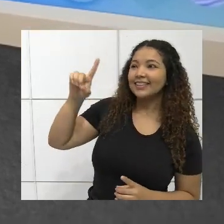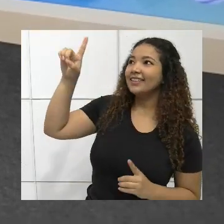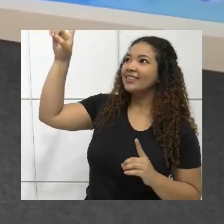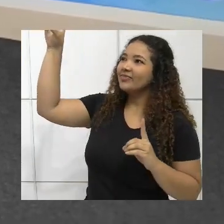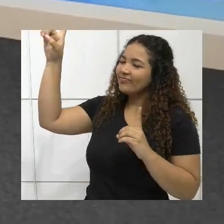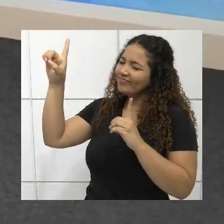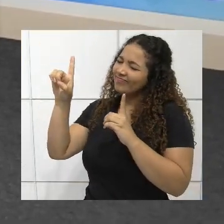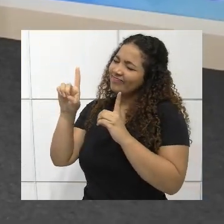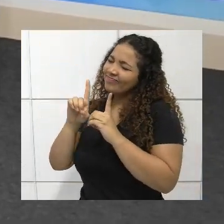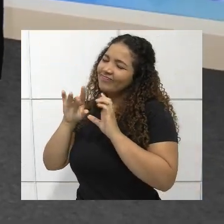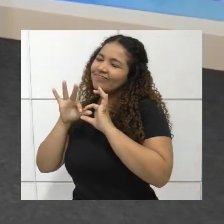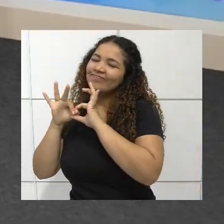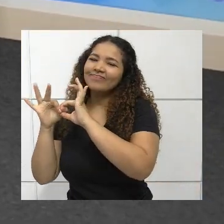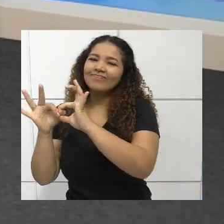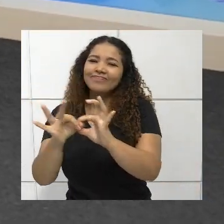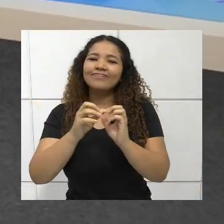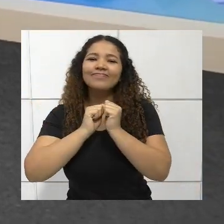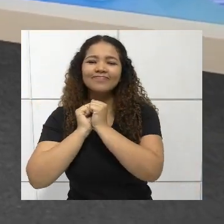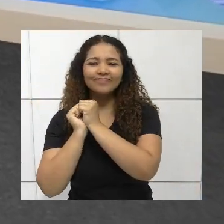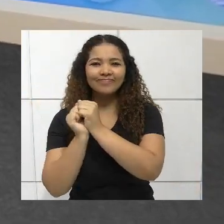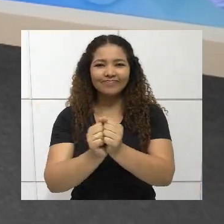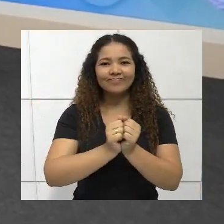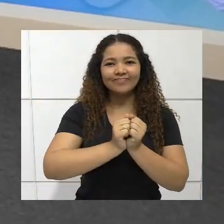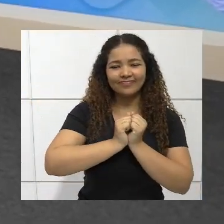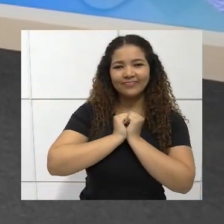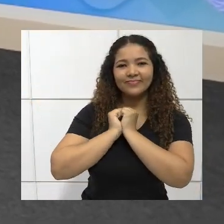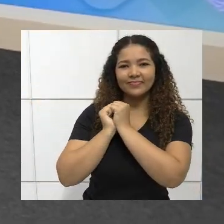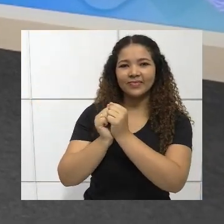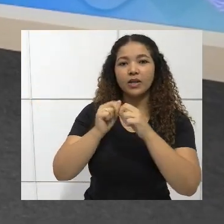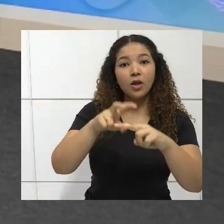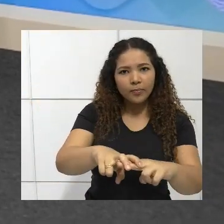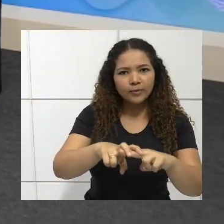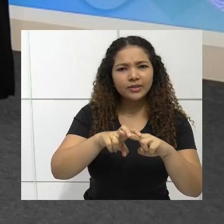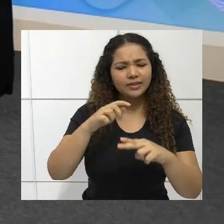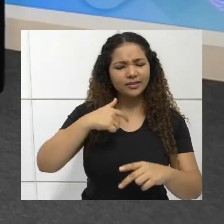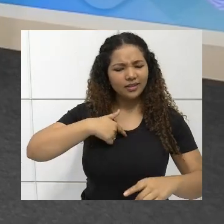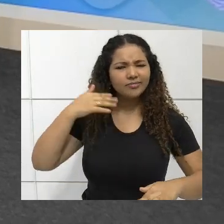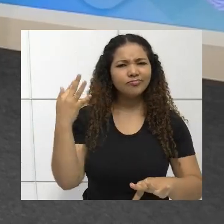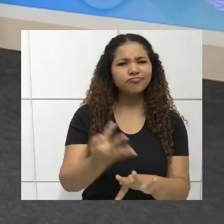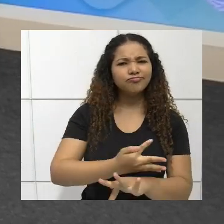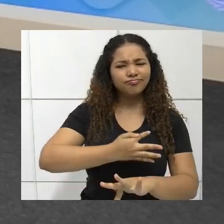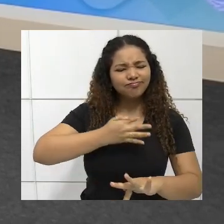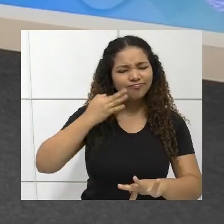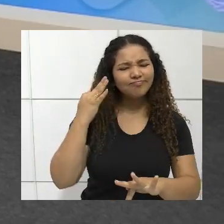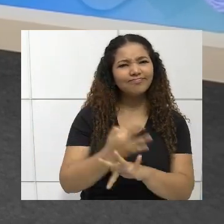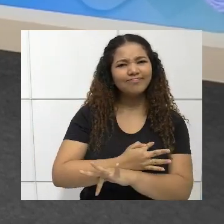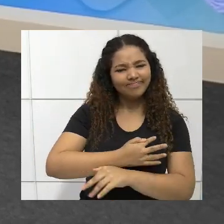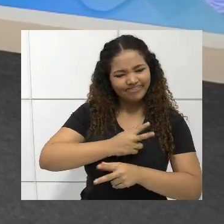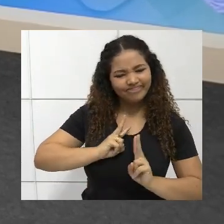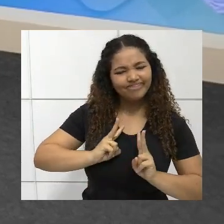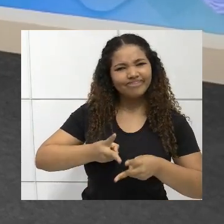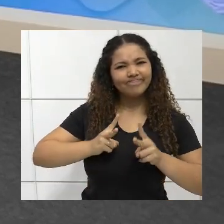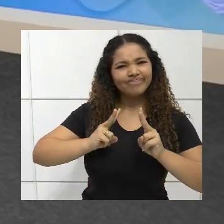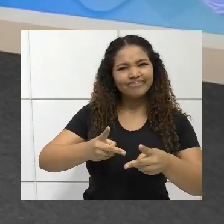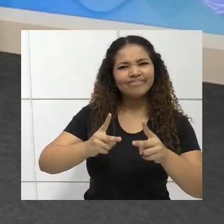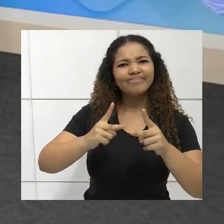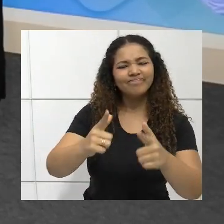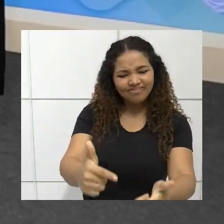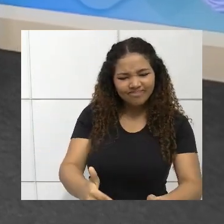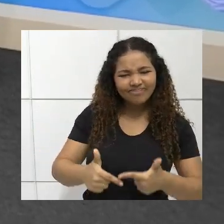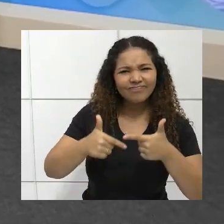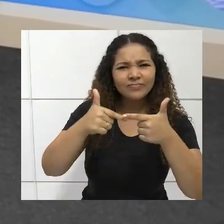riquezas. Como um deserto isso vai passar, por isso resistindo estou. E